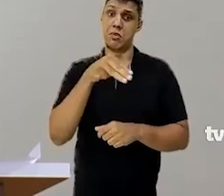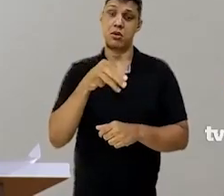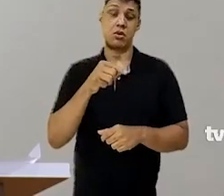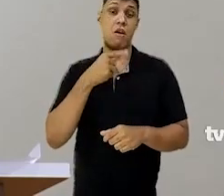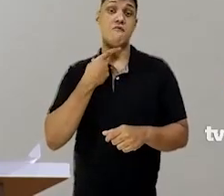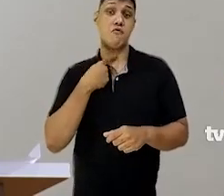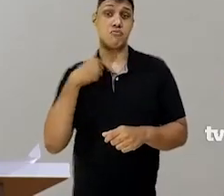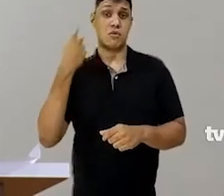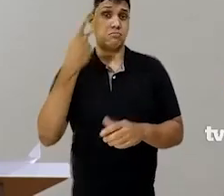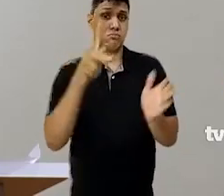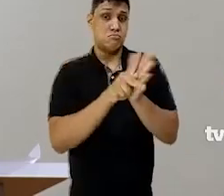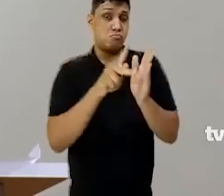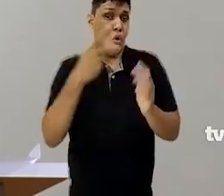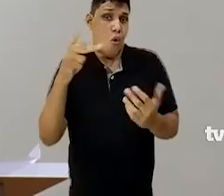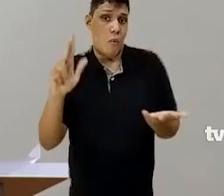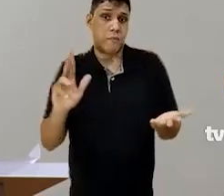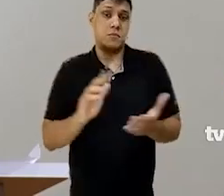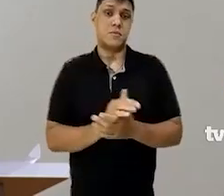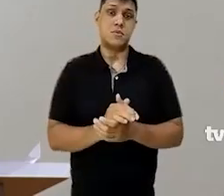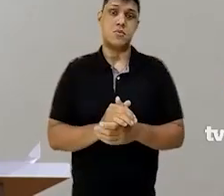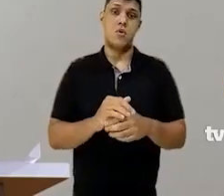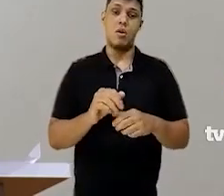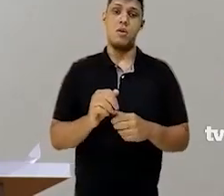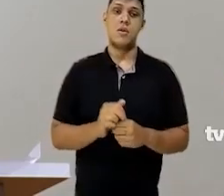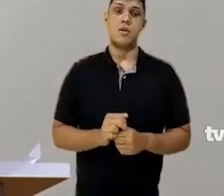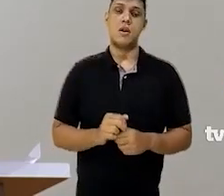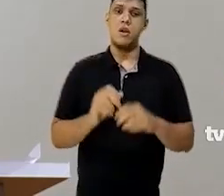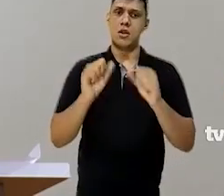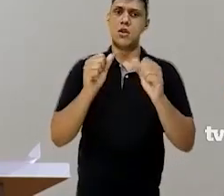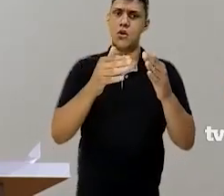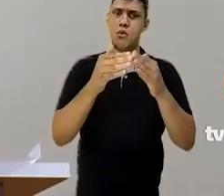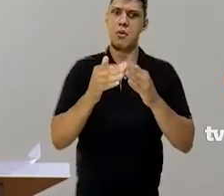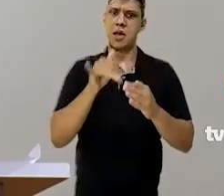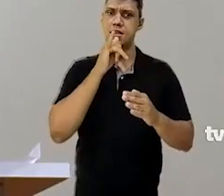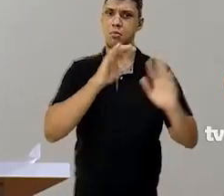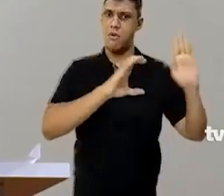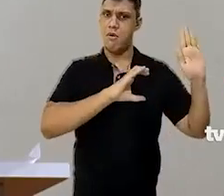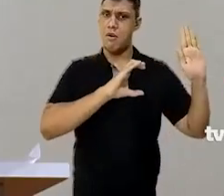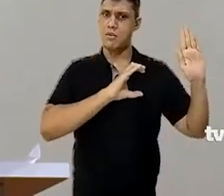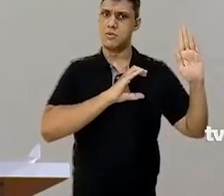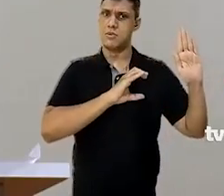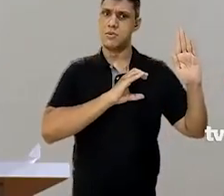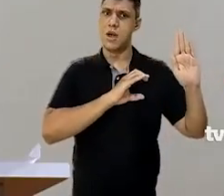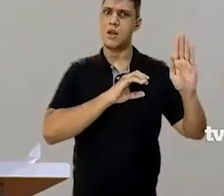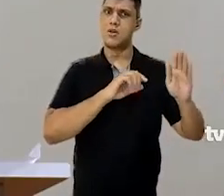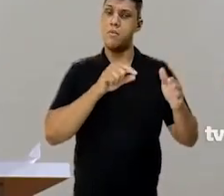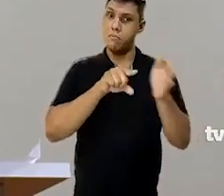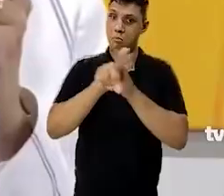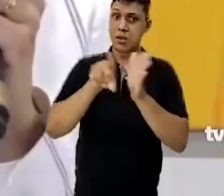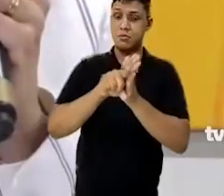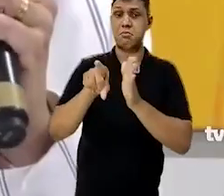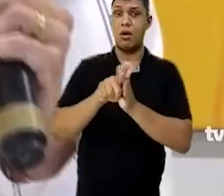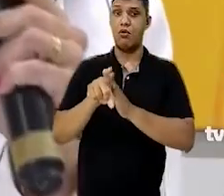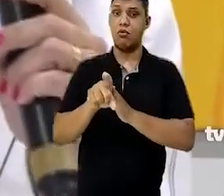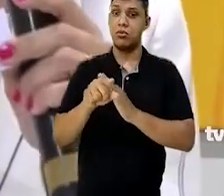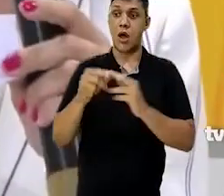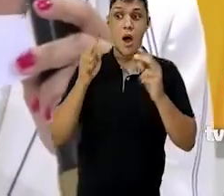convier, obviamente. E aí eu solicito também a atenção dos candidatos para as perguntas que estão sendo feitas.